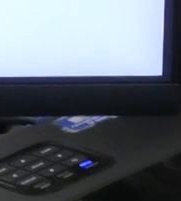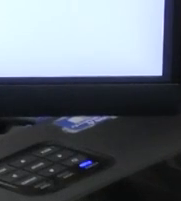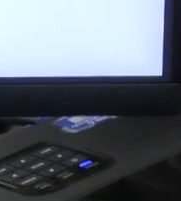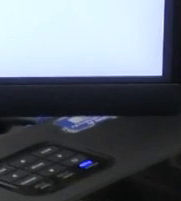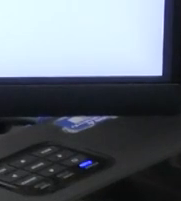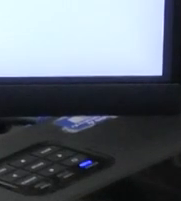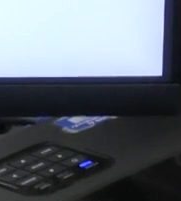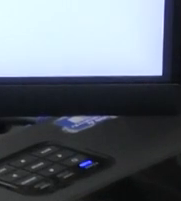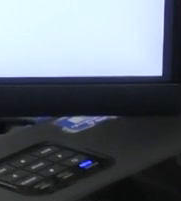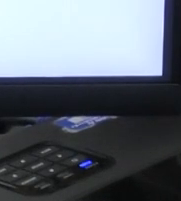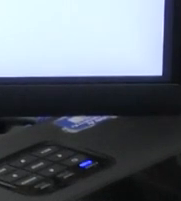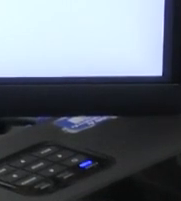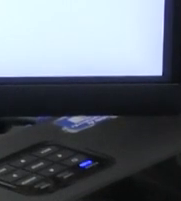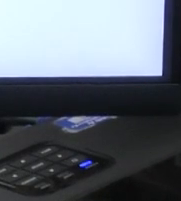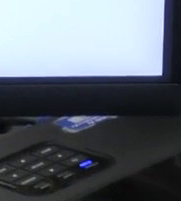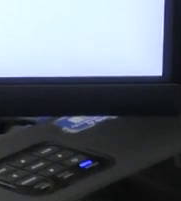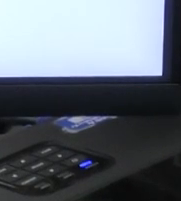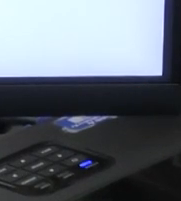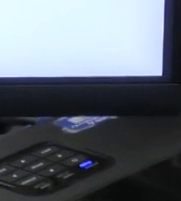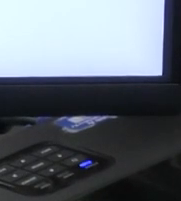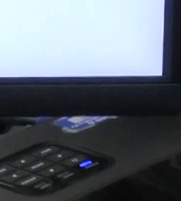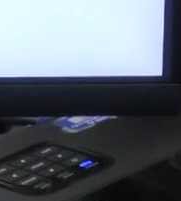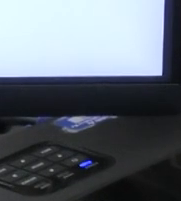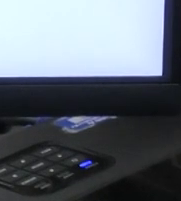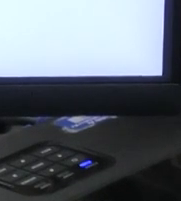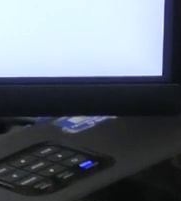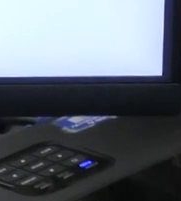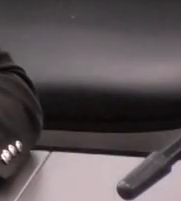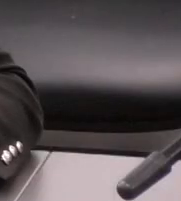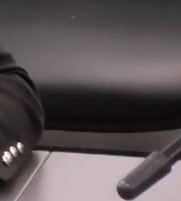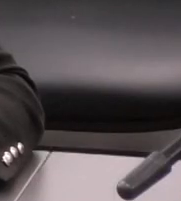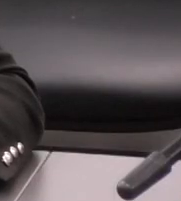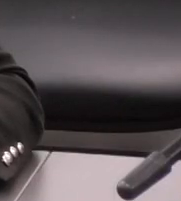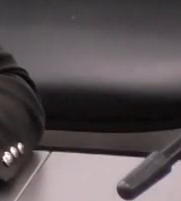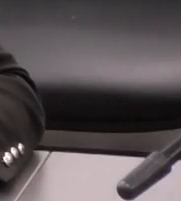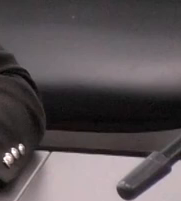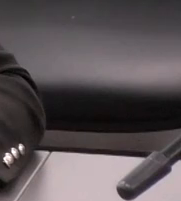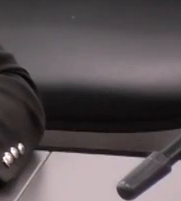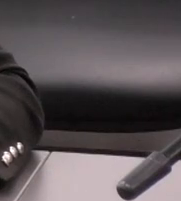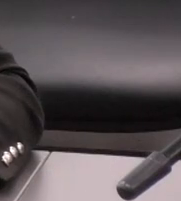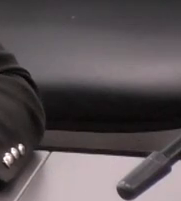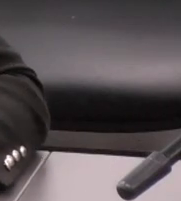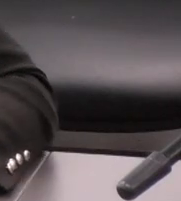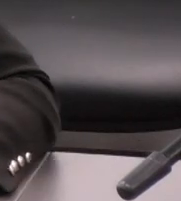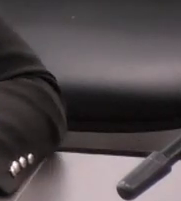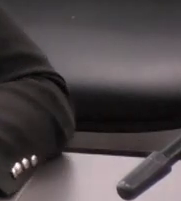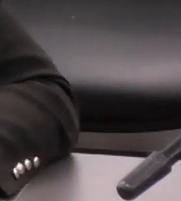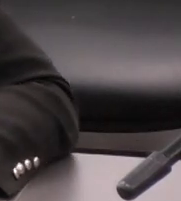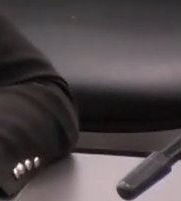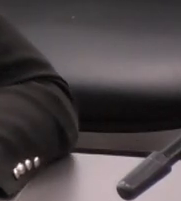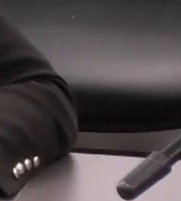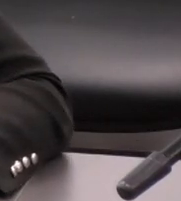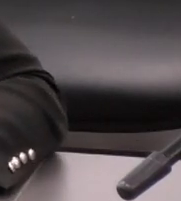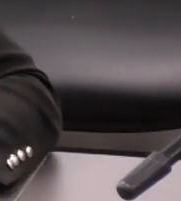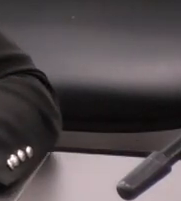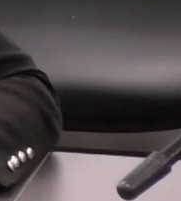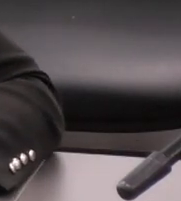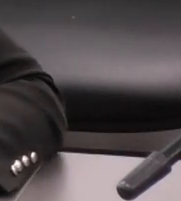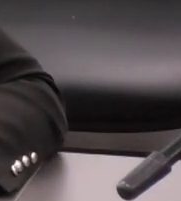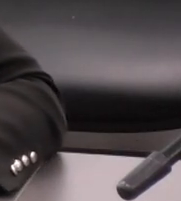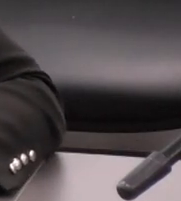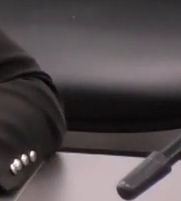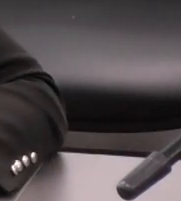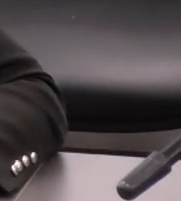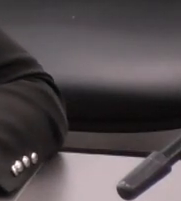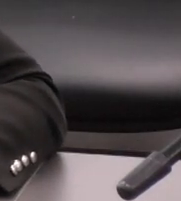vocês certamente conhecem, mas o caso dele tem alguns pontos de arbítrio que eu queria mencionar, né? A denúncia diz que consta